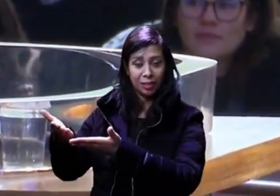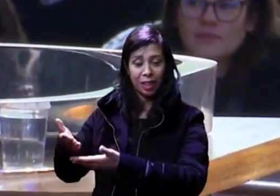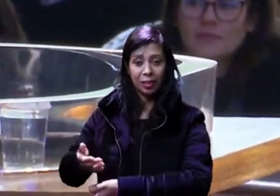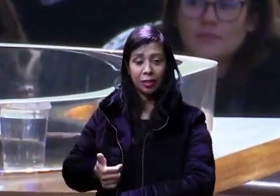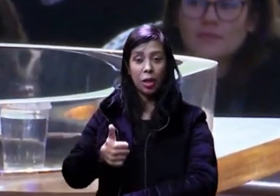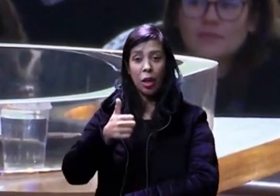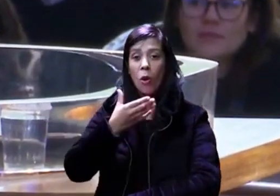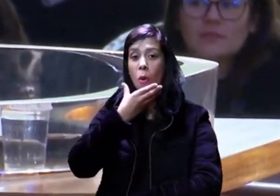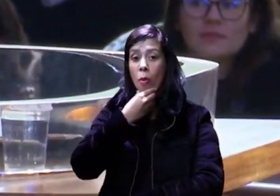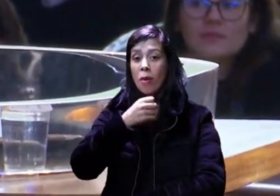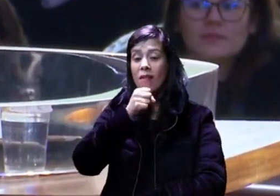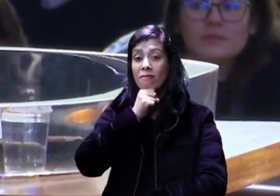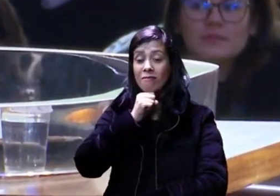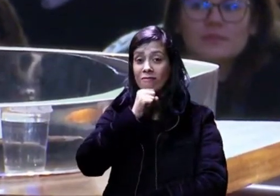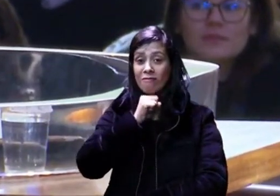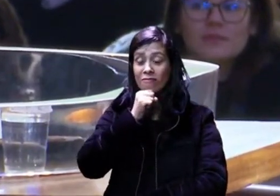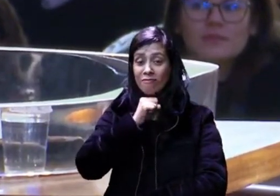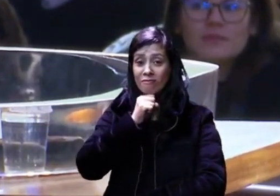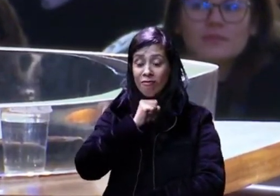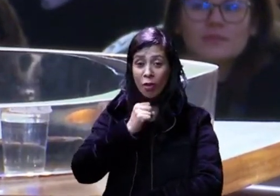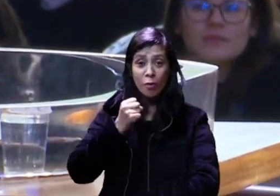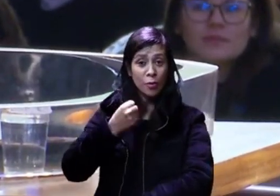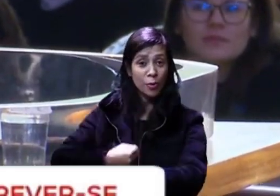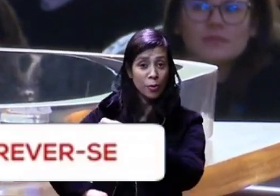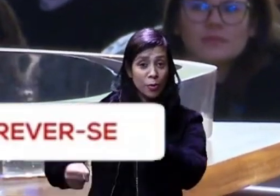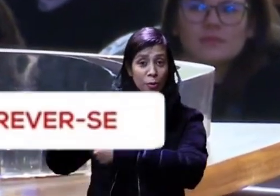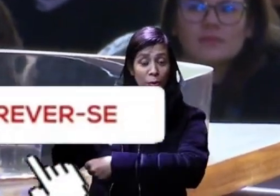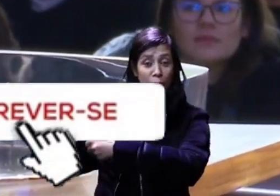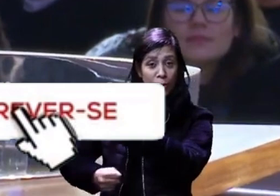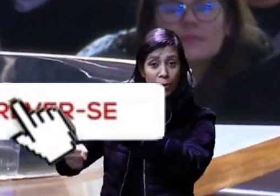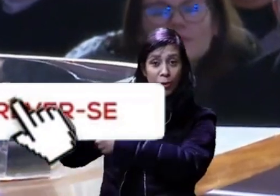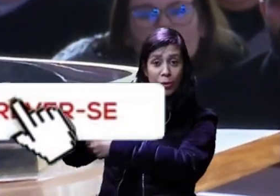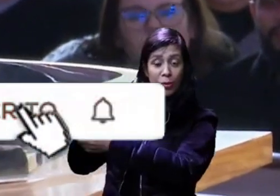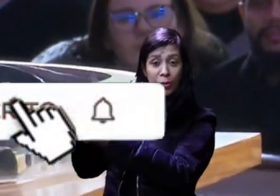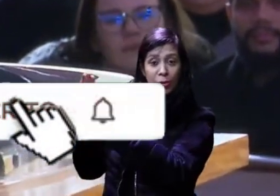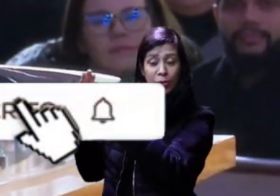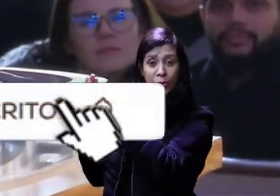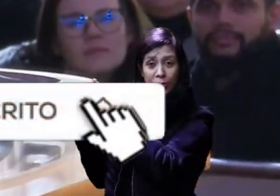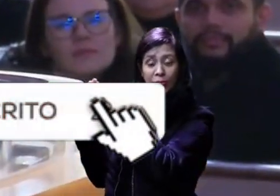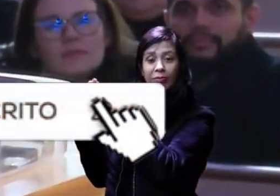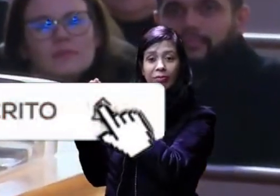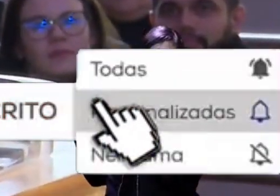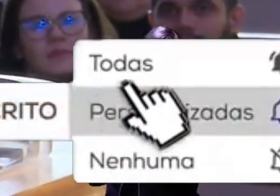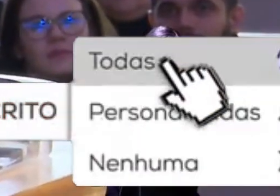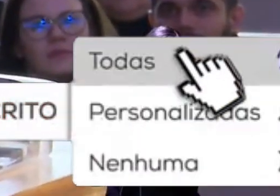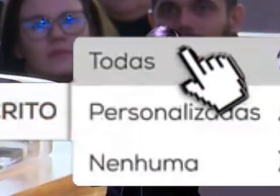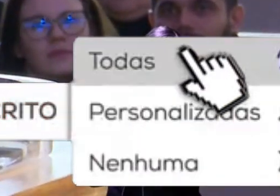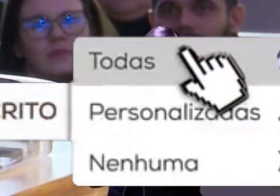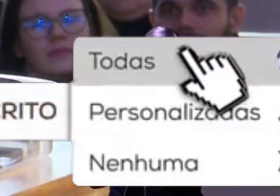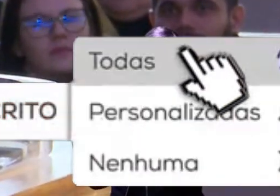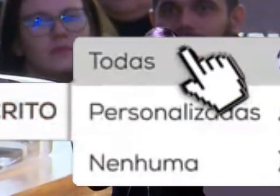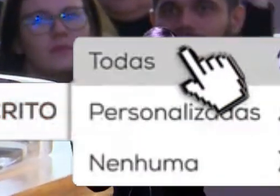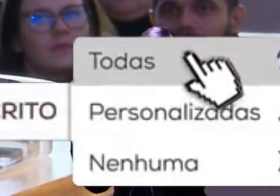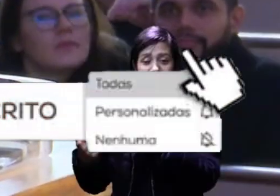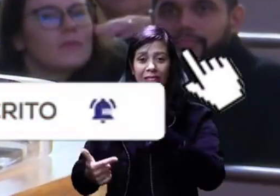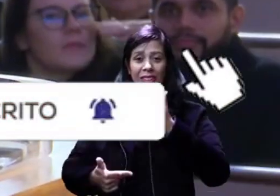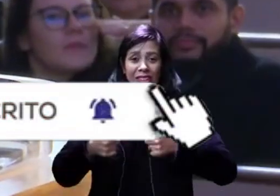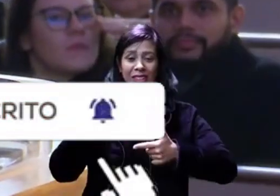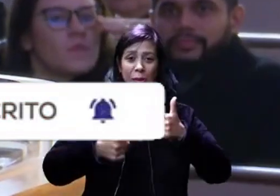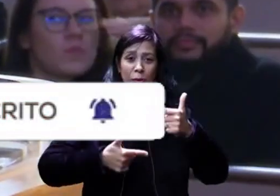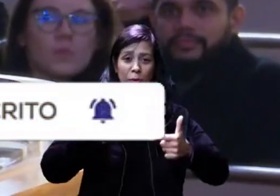Mundial. E ele, em 1944, foi para a Itália. Ficou lá até o fim da guerra, em